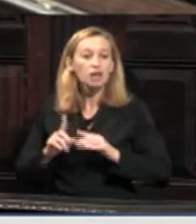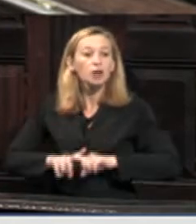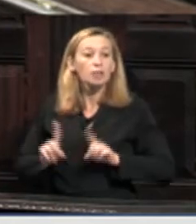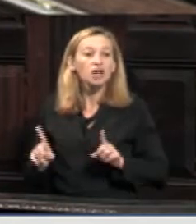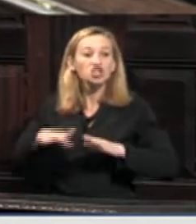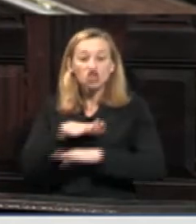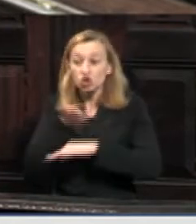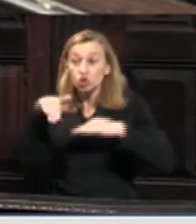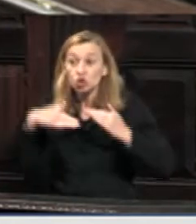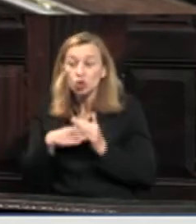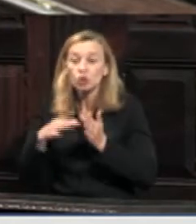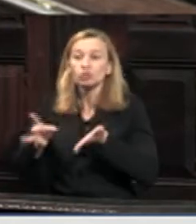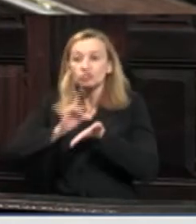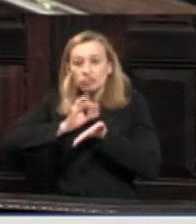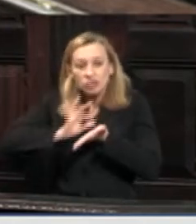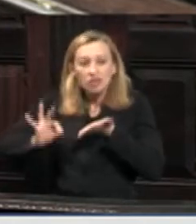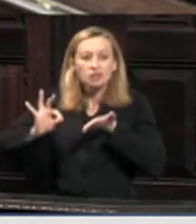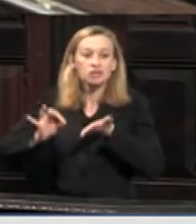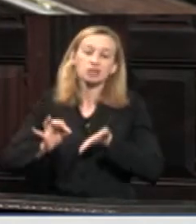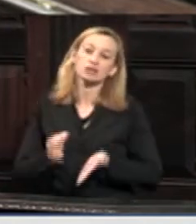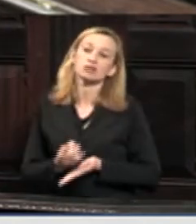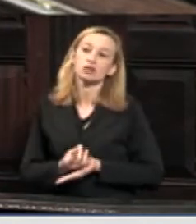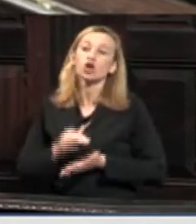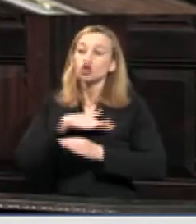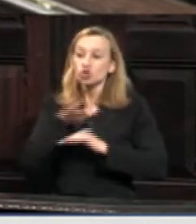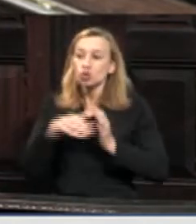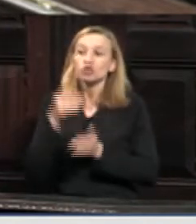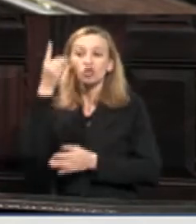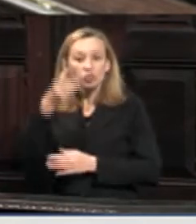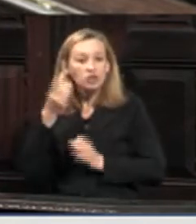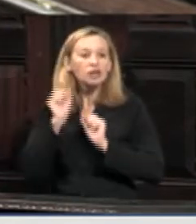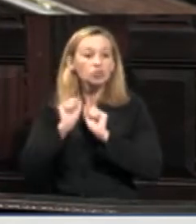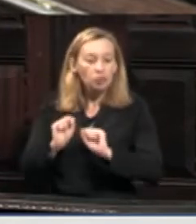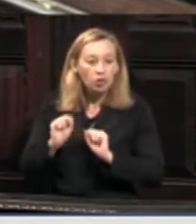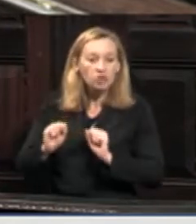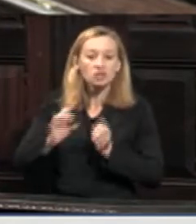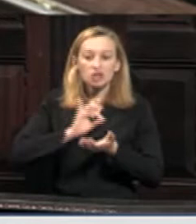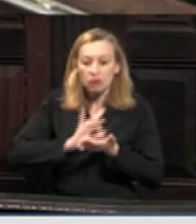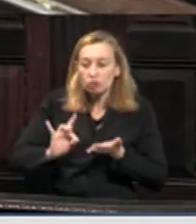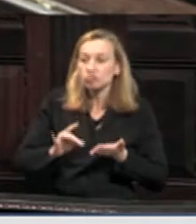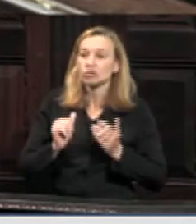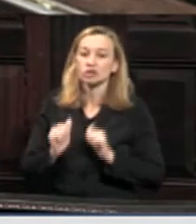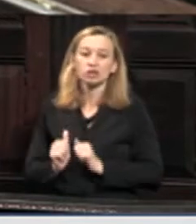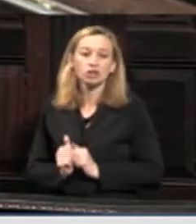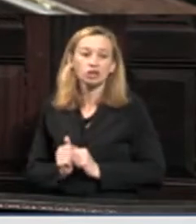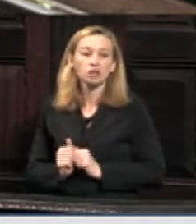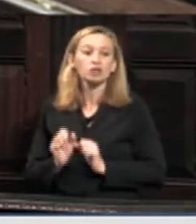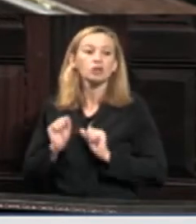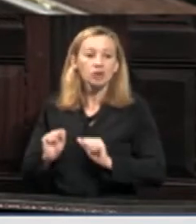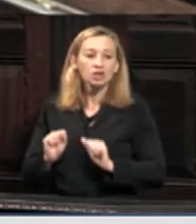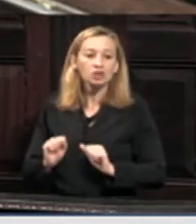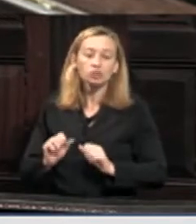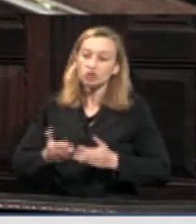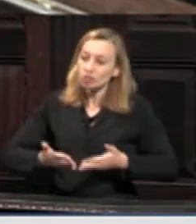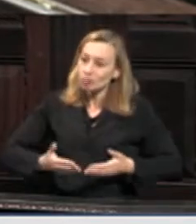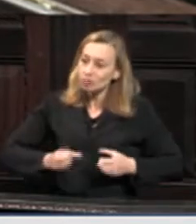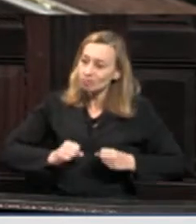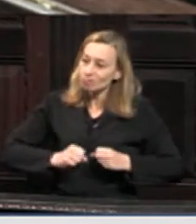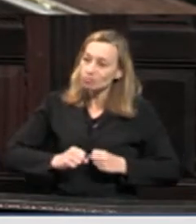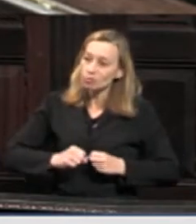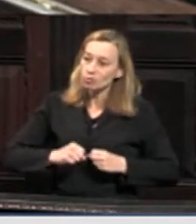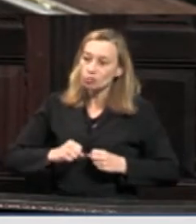sejam signatários dessa emenda, para que todos os deputados possam ser coautores, para que a gente reforce